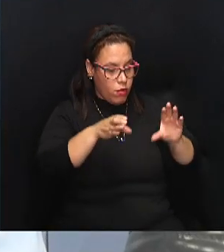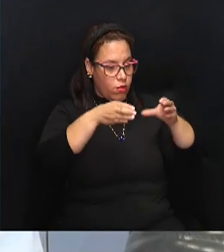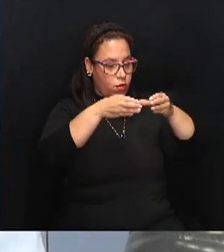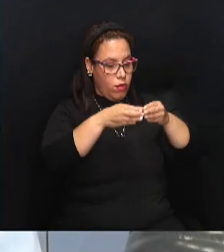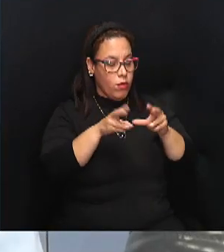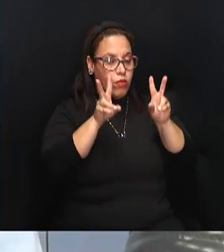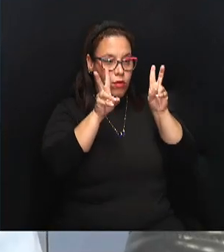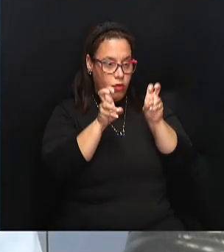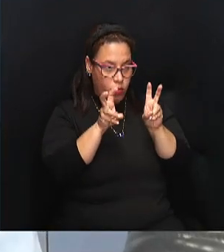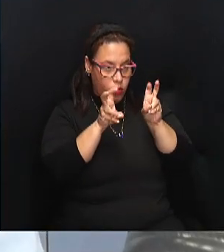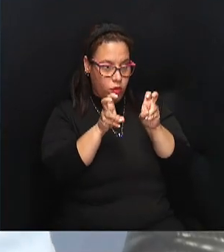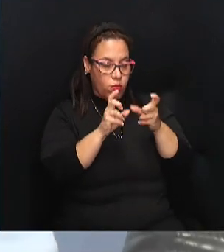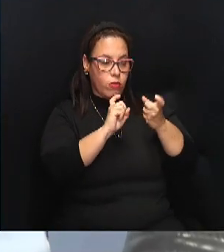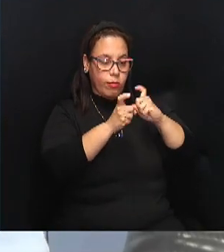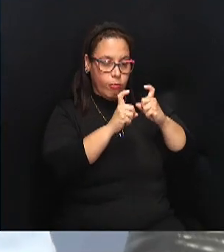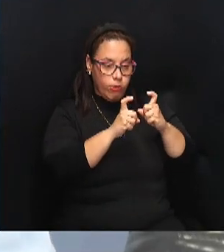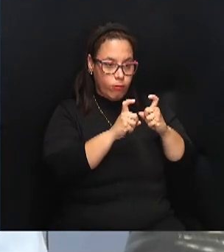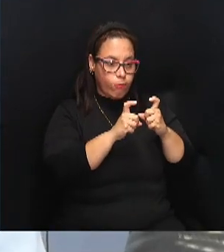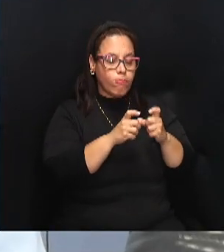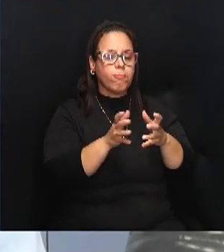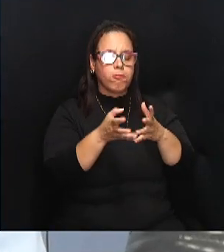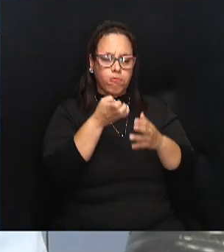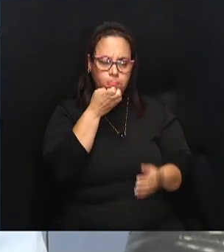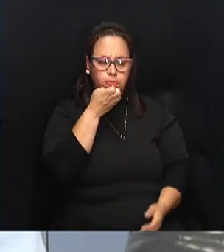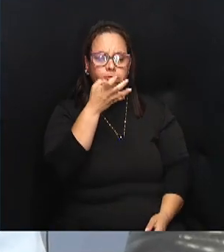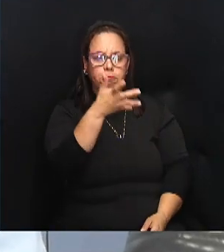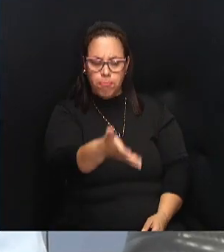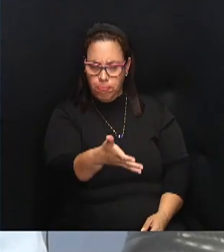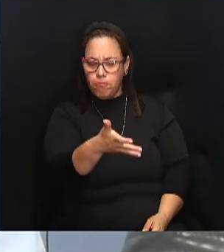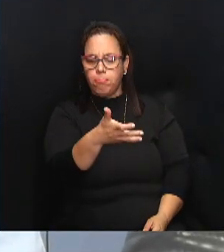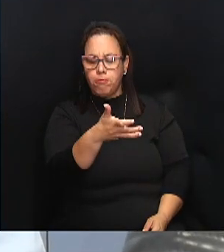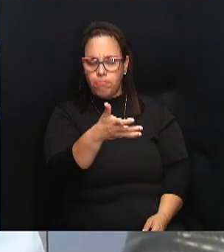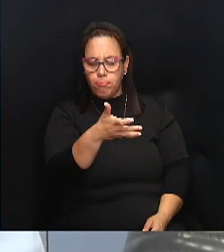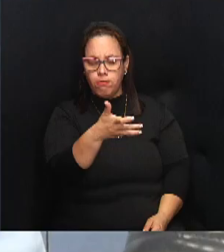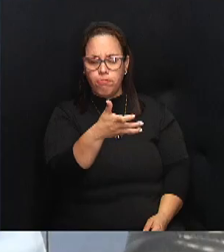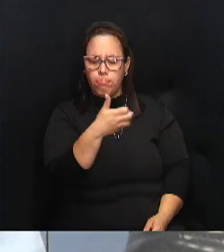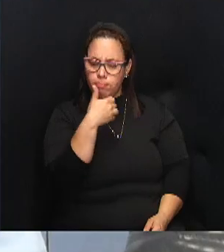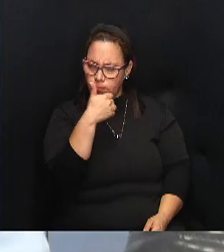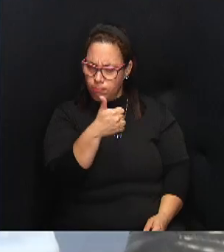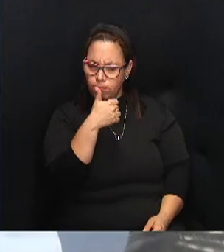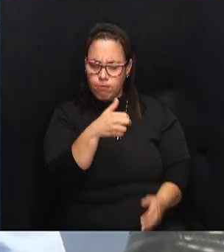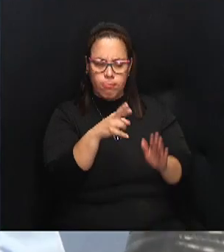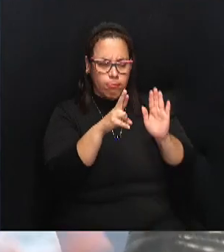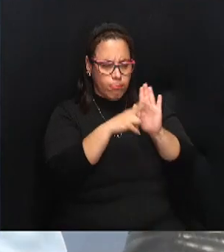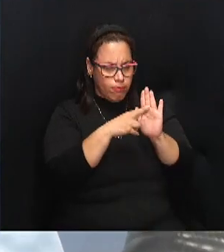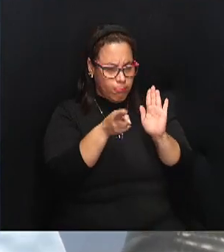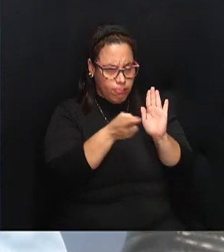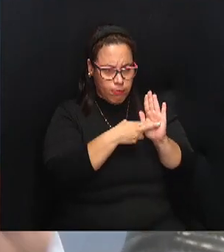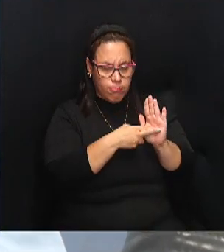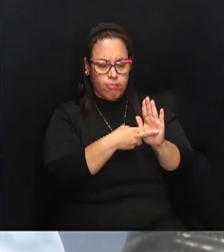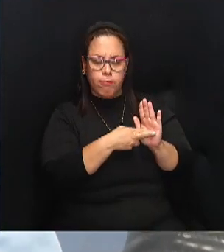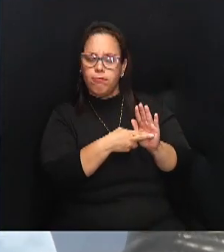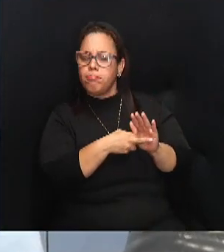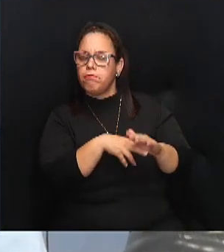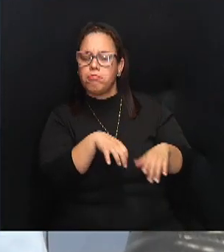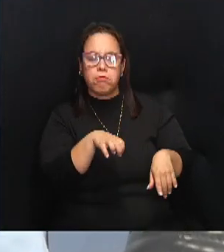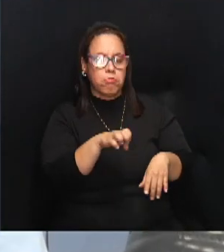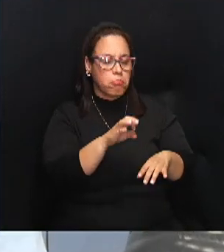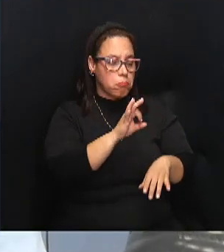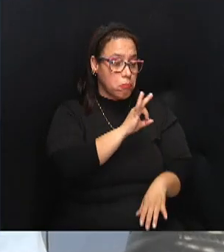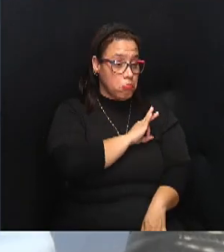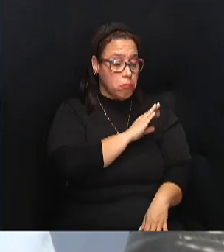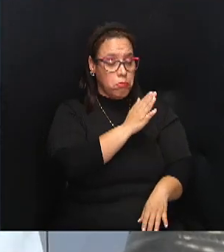esse assunto. Foi uma reunião realmente muito produtiva, onde tivemos representantes do município, do estado, da Polícia Militar, da